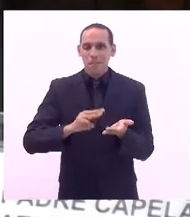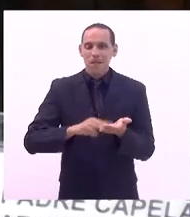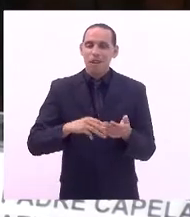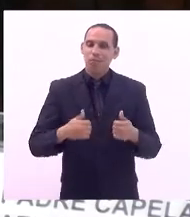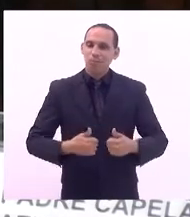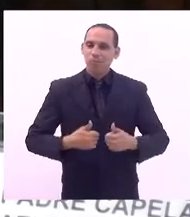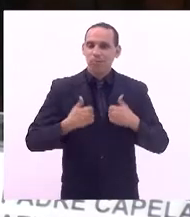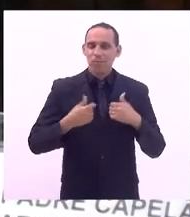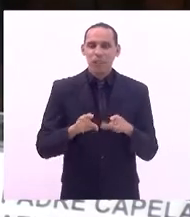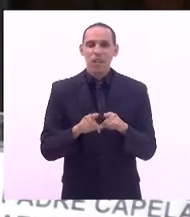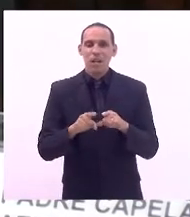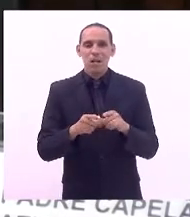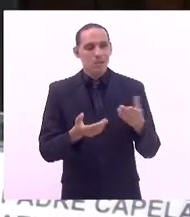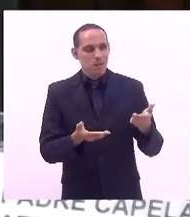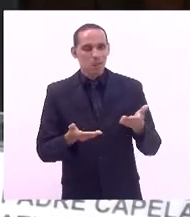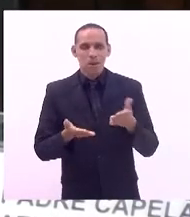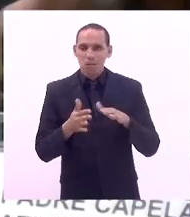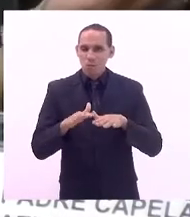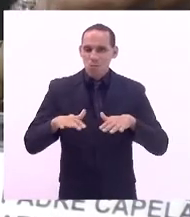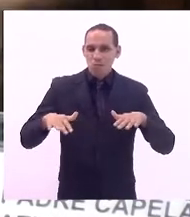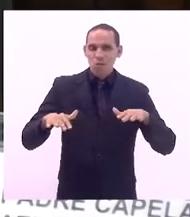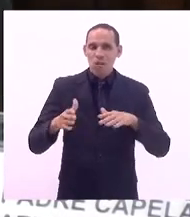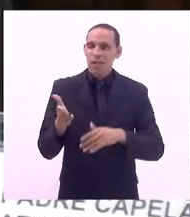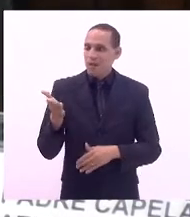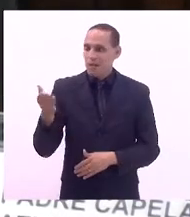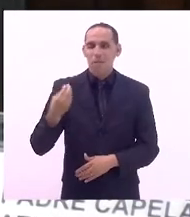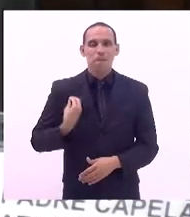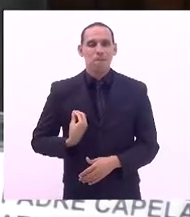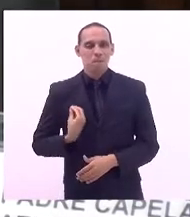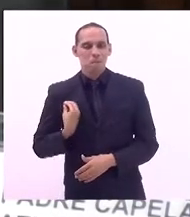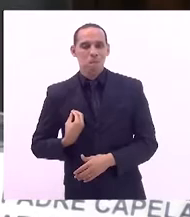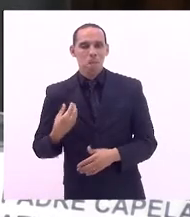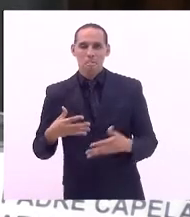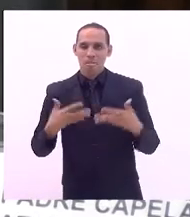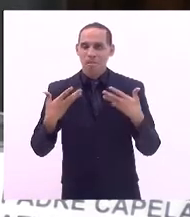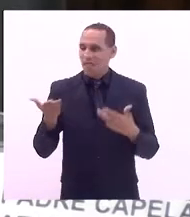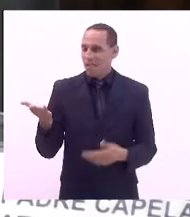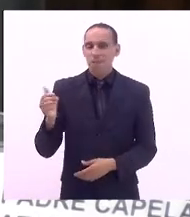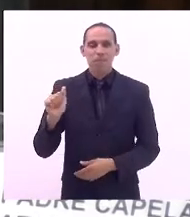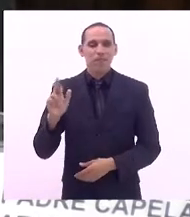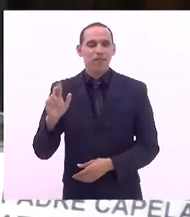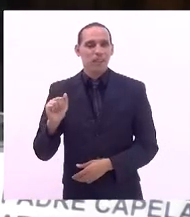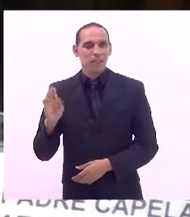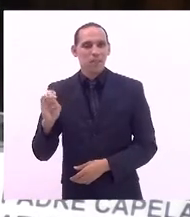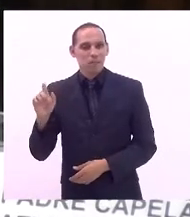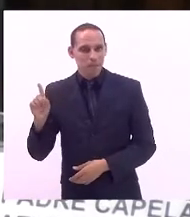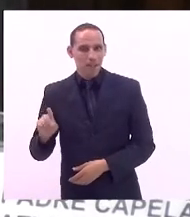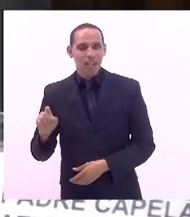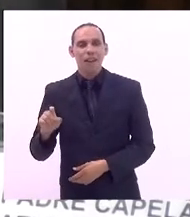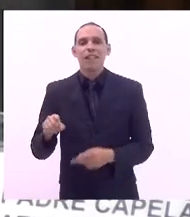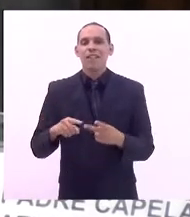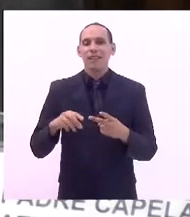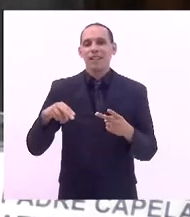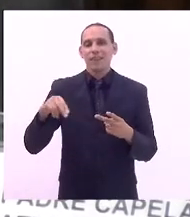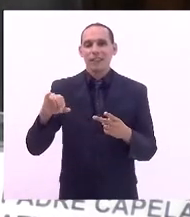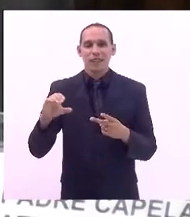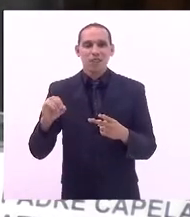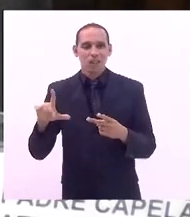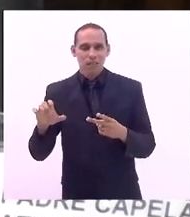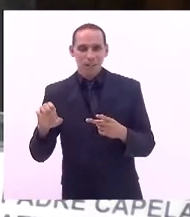agradecer nossos convidados hoje temos a presença um rosa do ar aba né da Nicole para